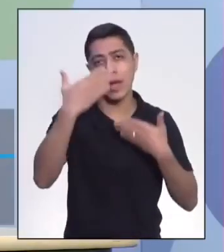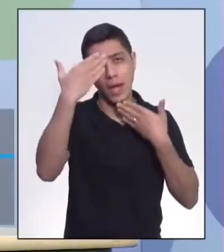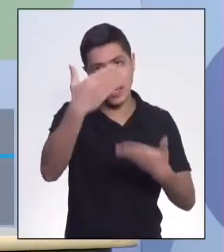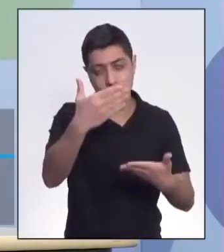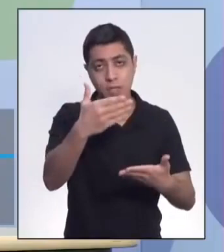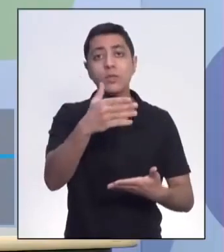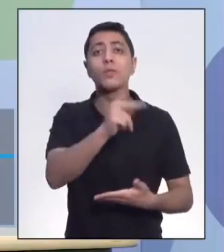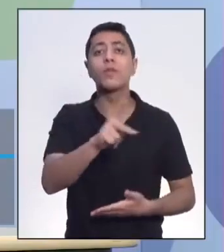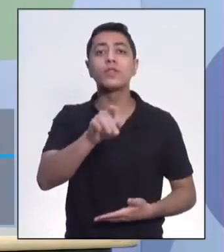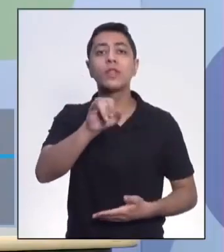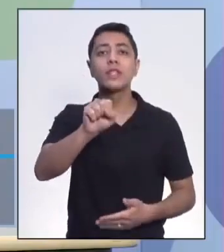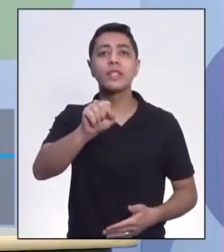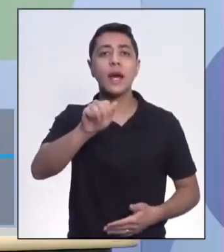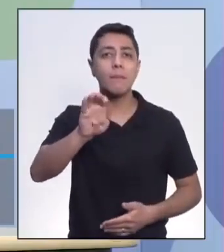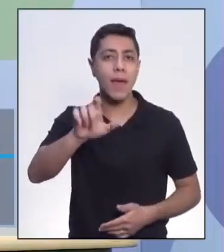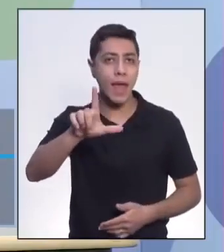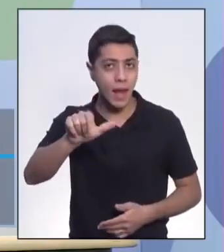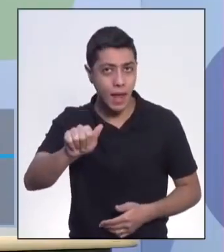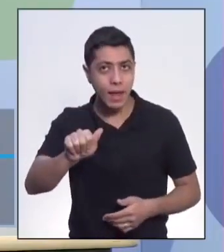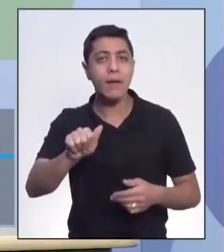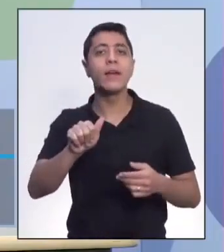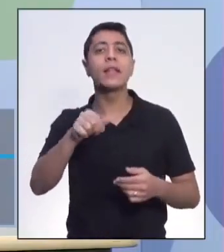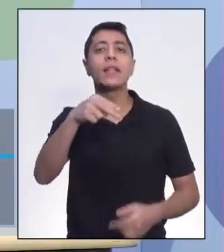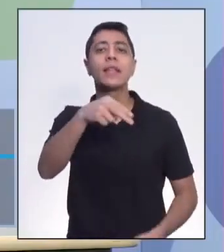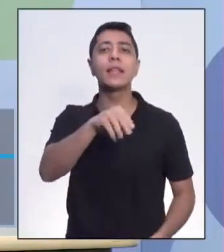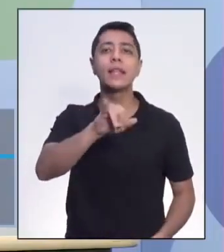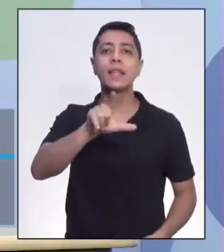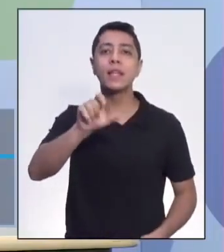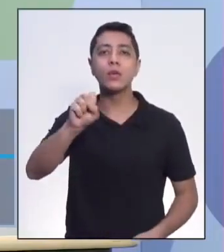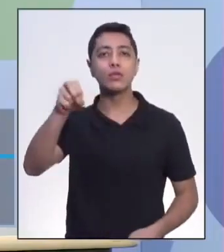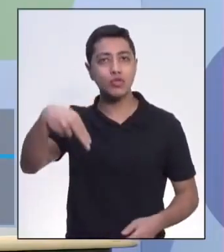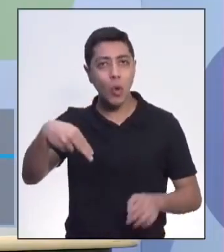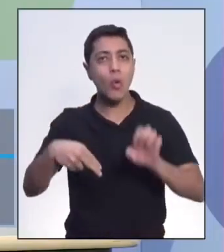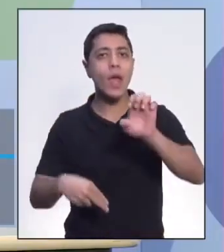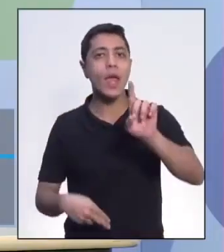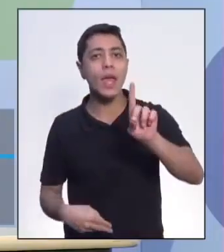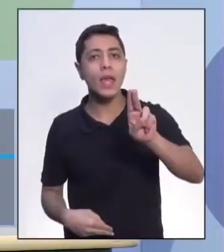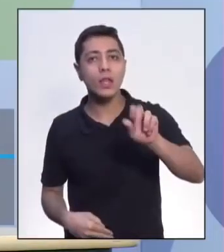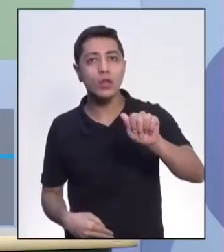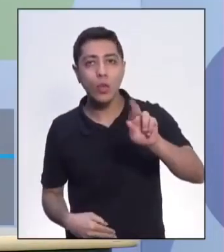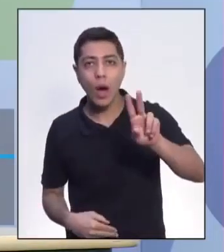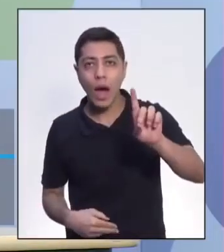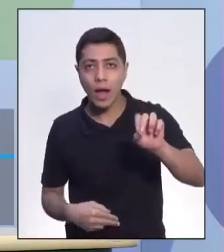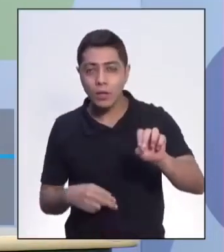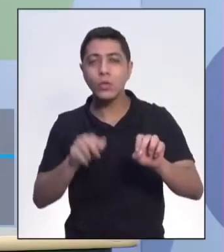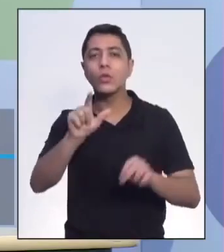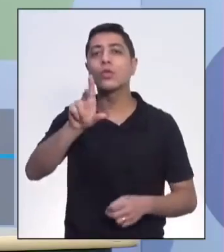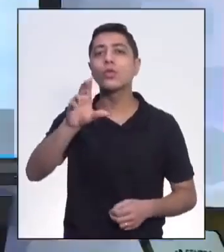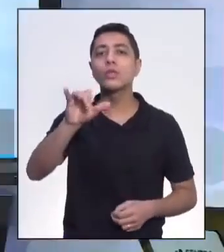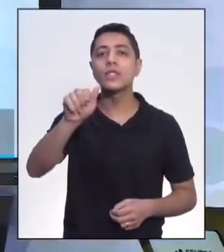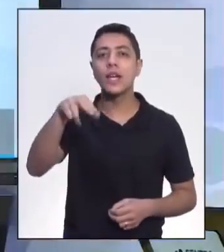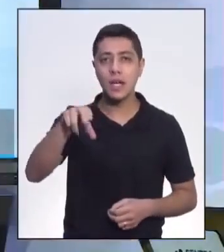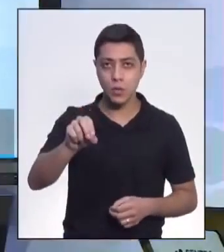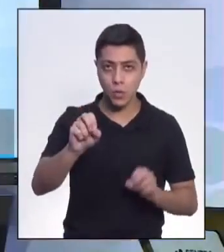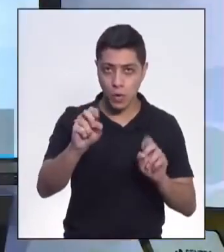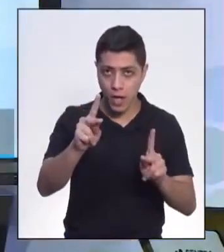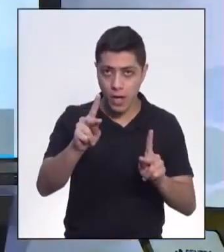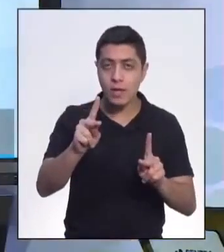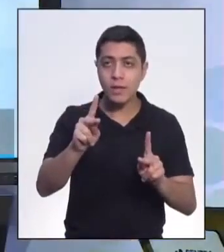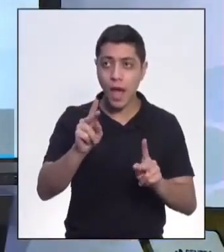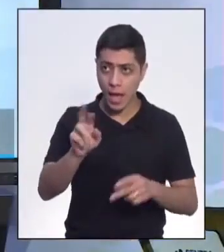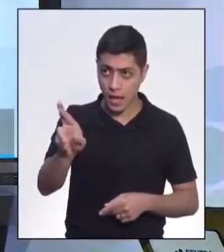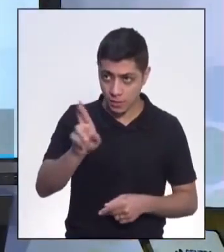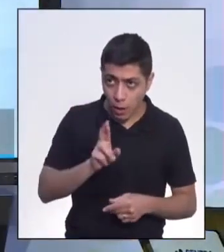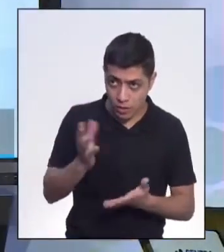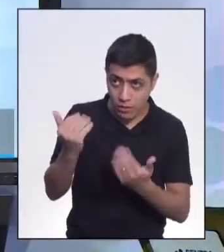Isabela, Nilson, Josileia, Eduardo e Luciano. Vamos então na resposta, professora Roberta? Vamos sim. Então me acompanhe